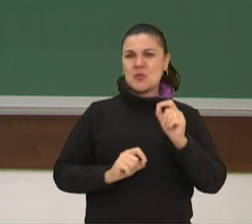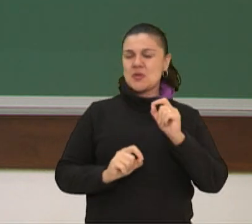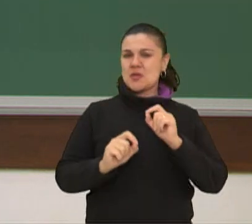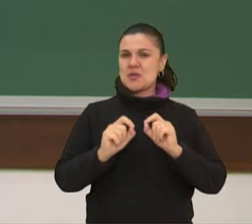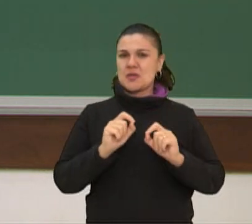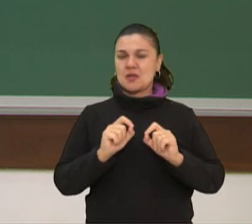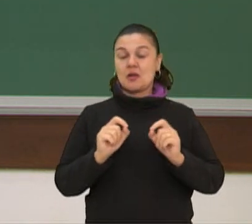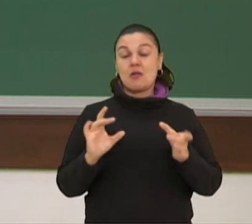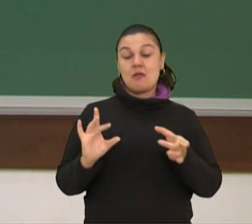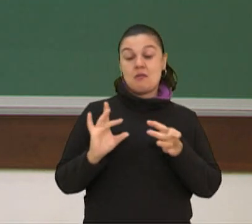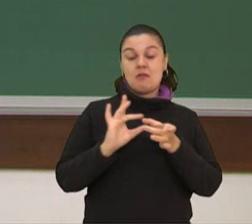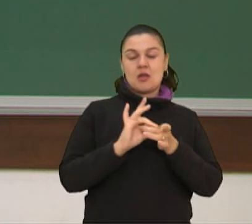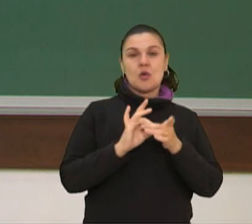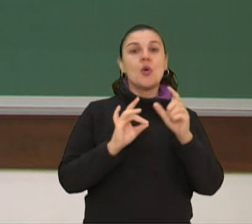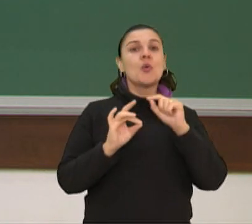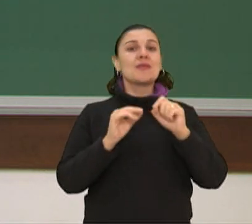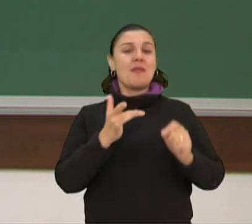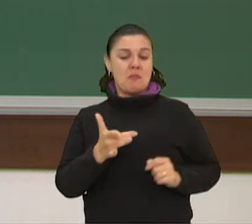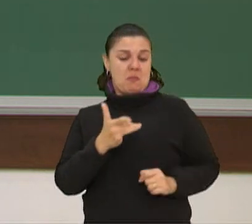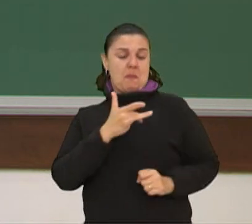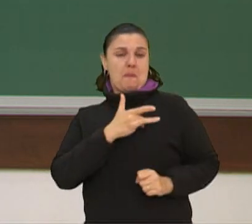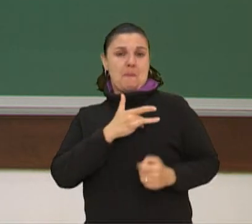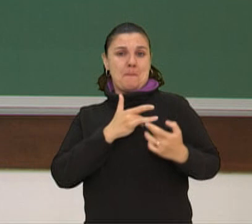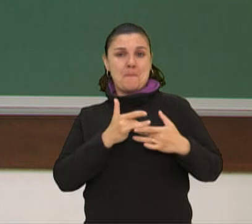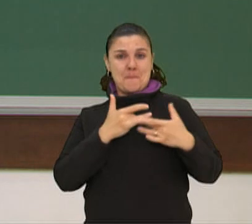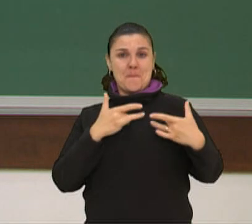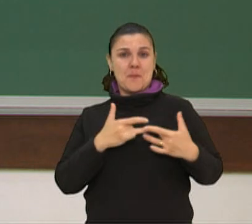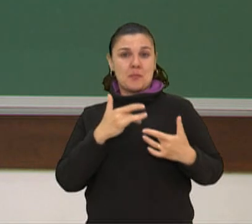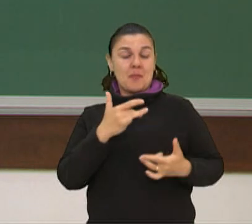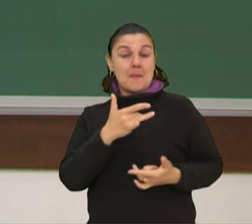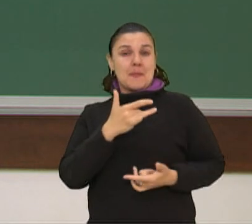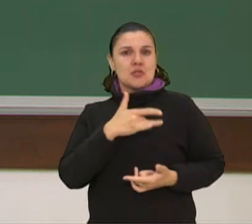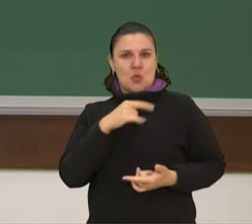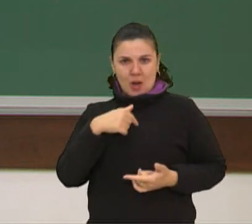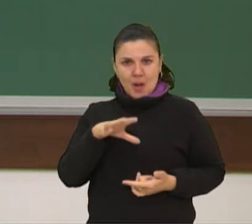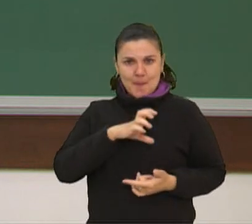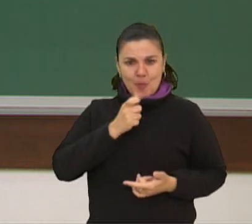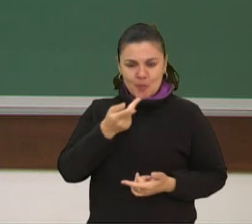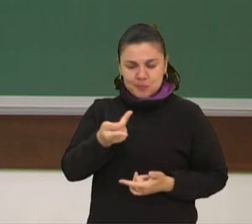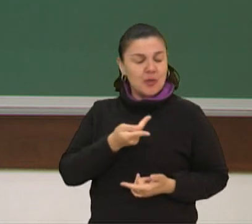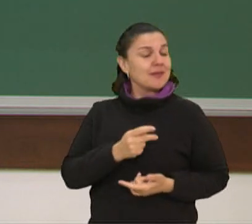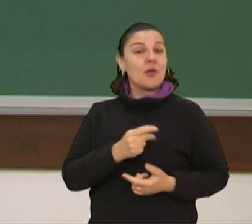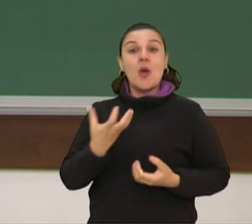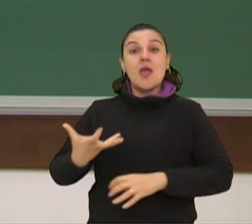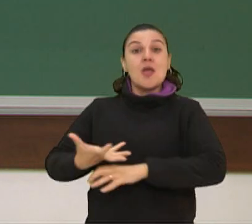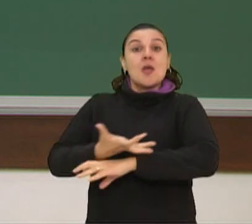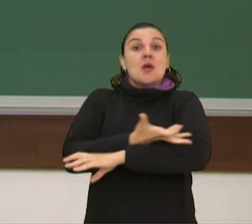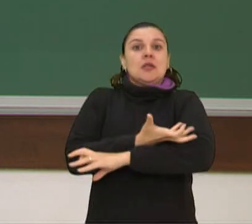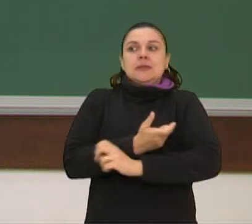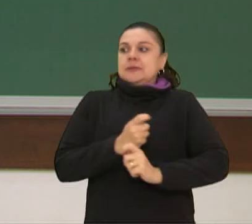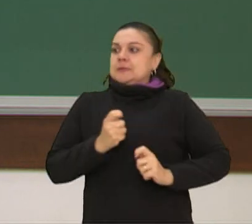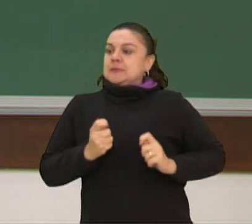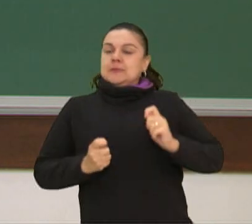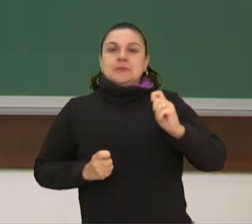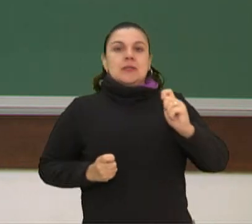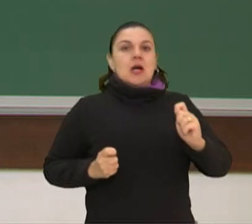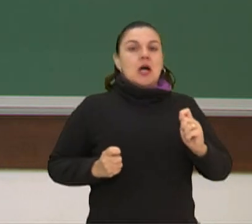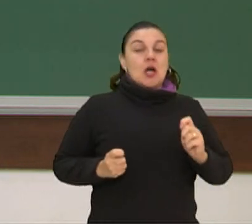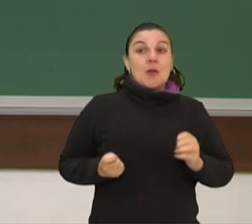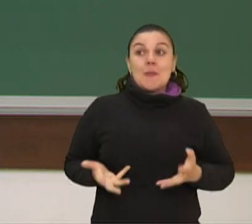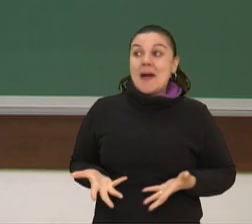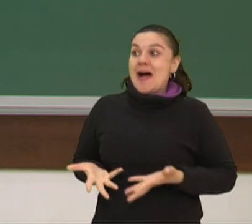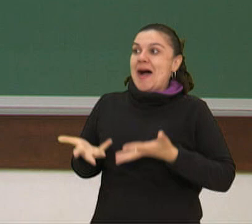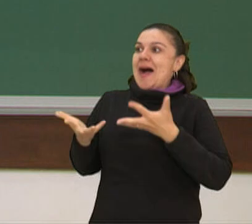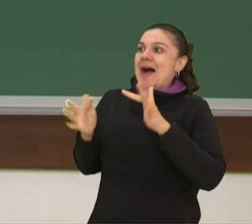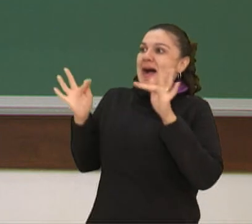durante a vida, de ser imperturbável, seja coisas boas ou ruins. Segunda palavra,